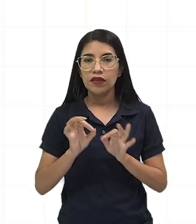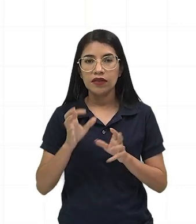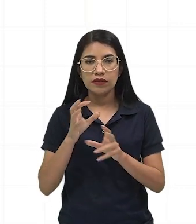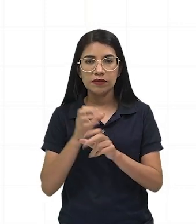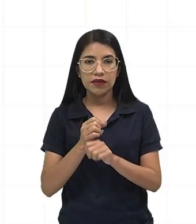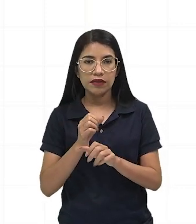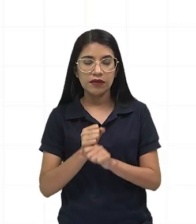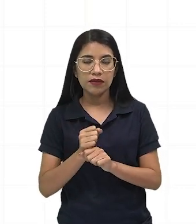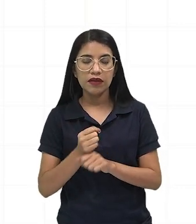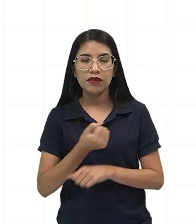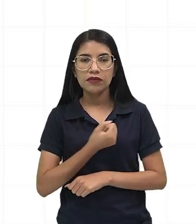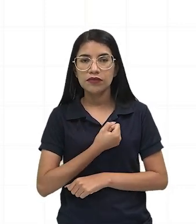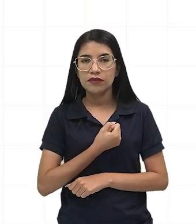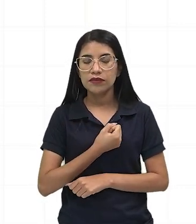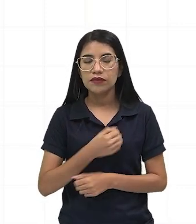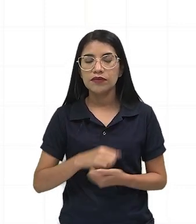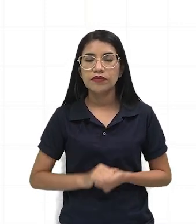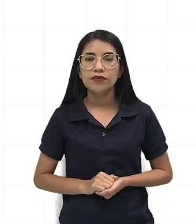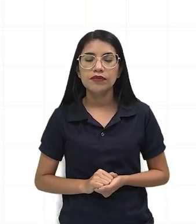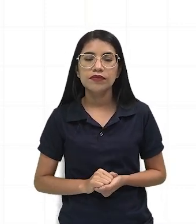8,5 mais